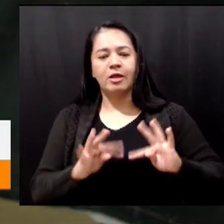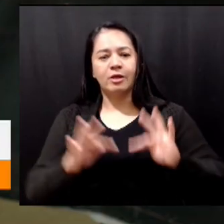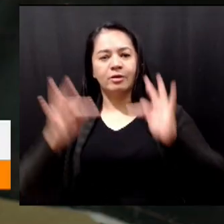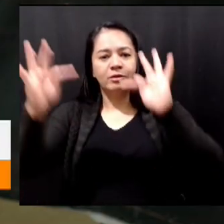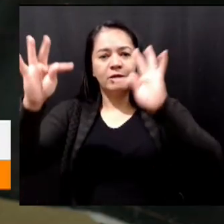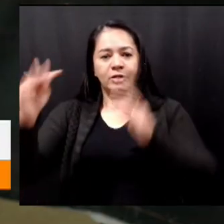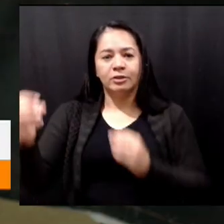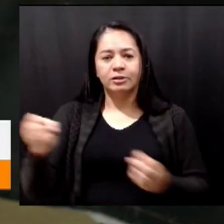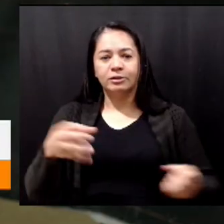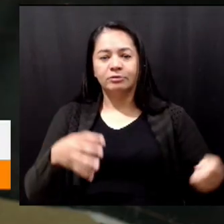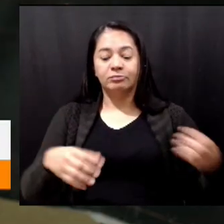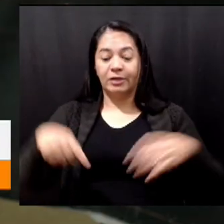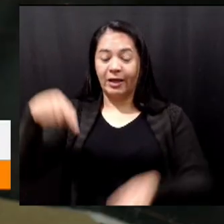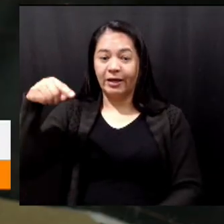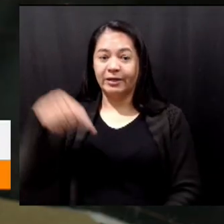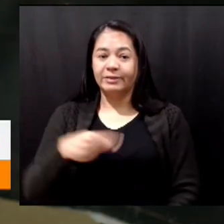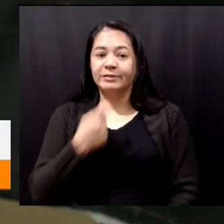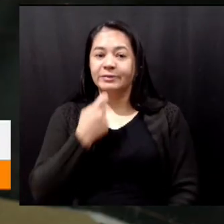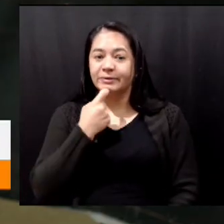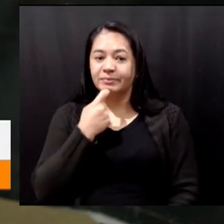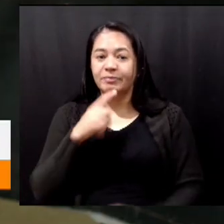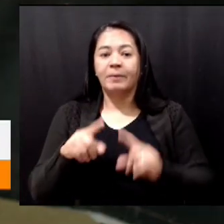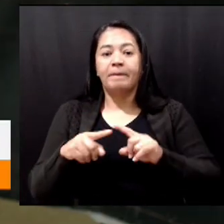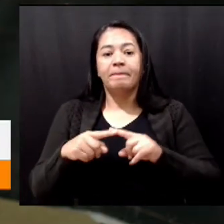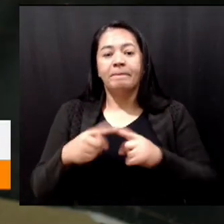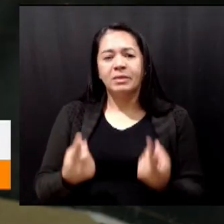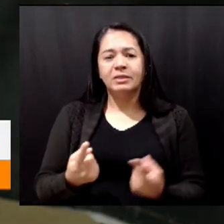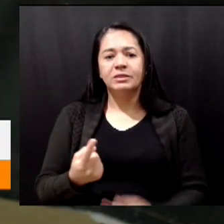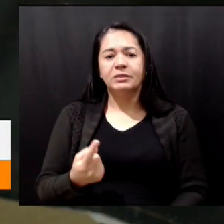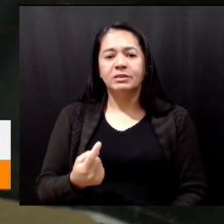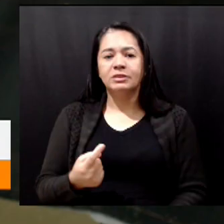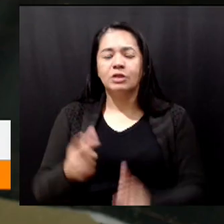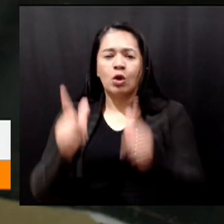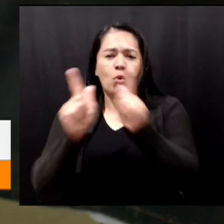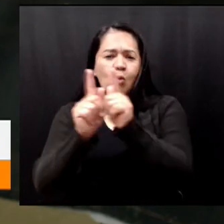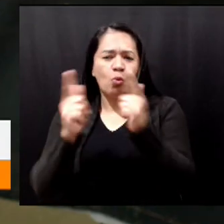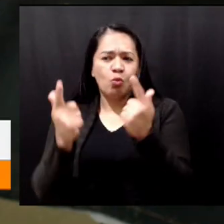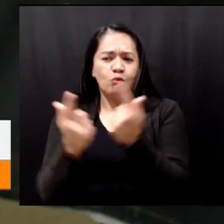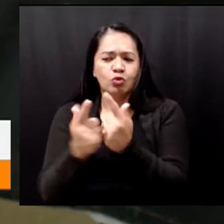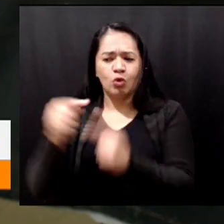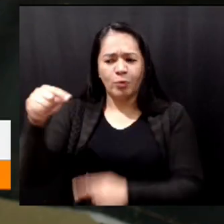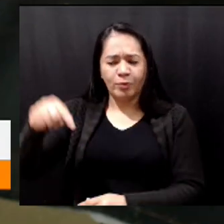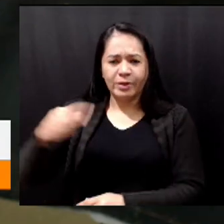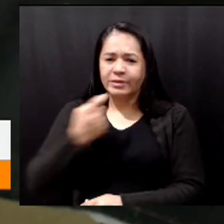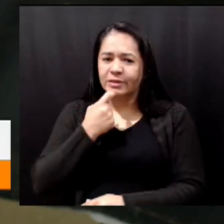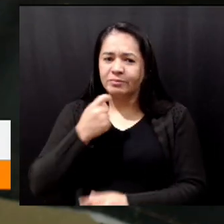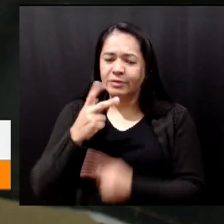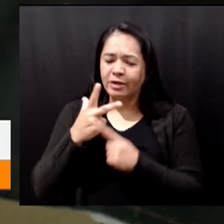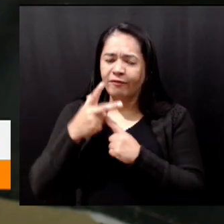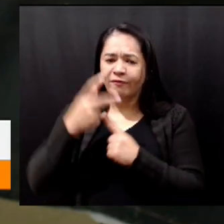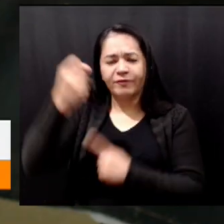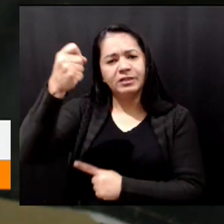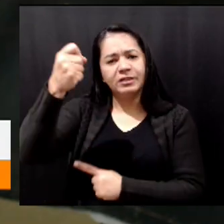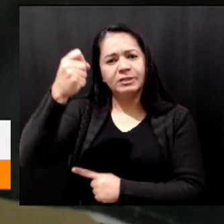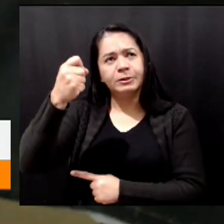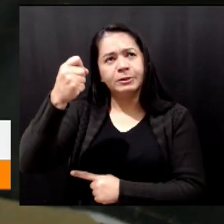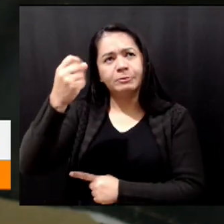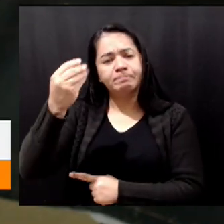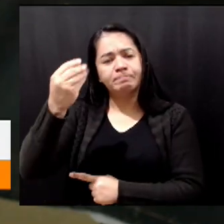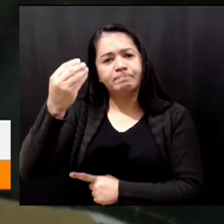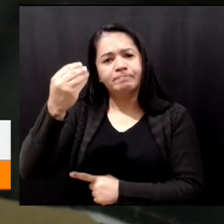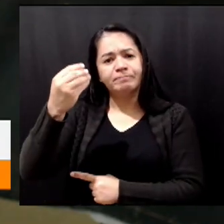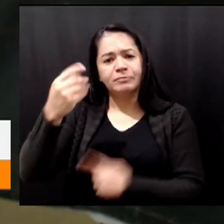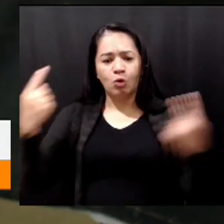de Campinas. Agora, tem uma equipe aqui de Campinas que venceu uma das maiores competições de